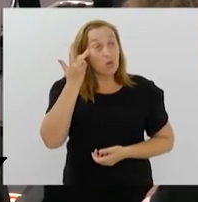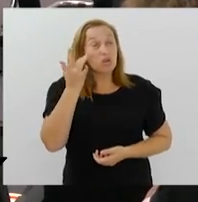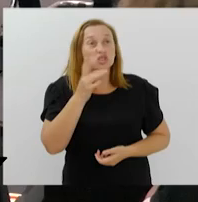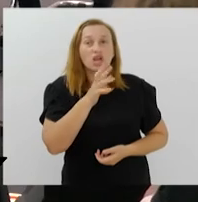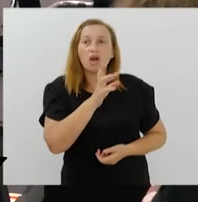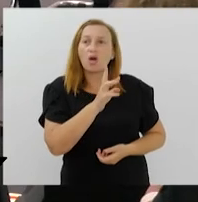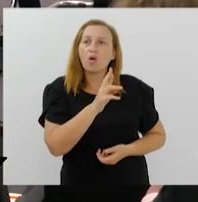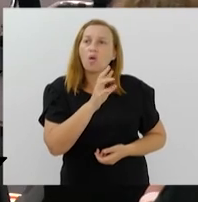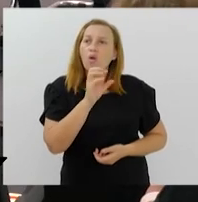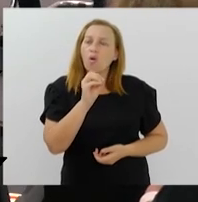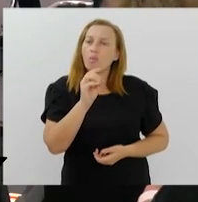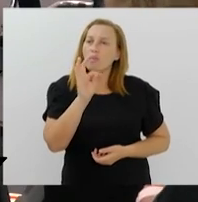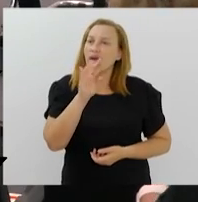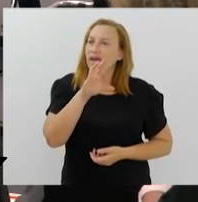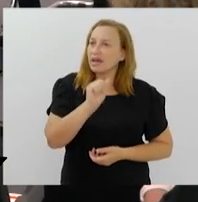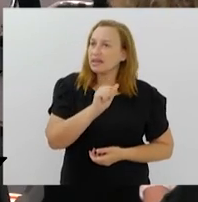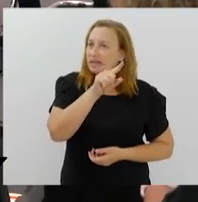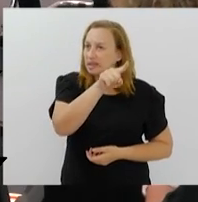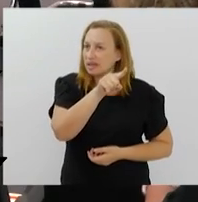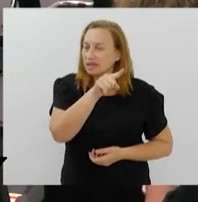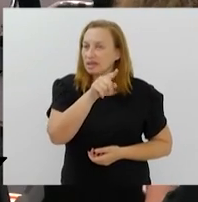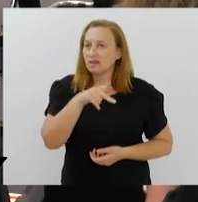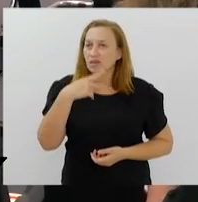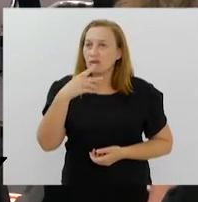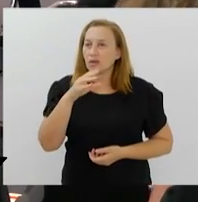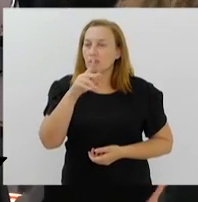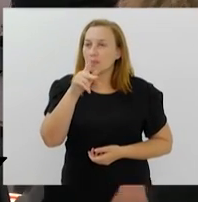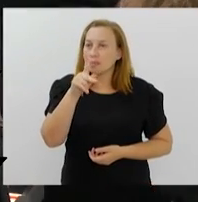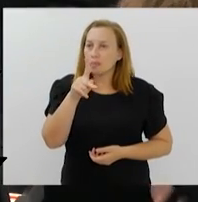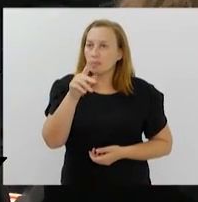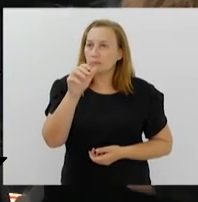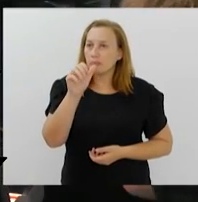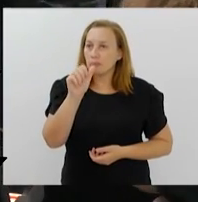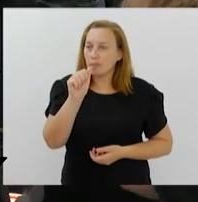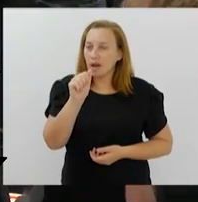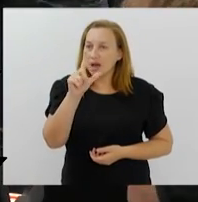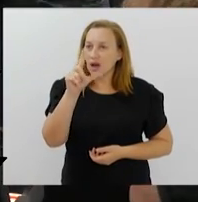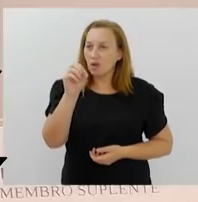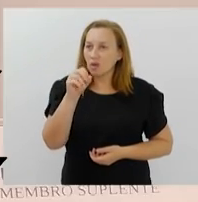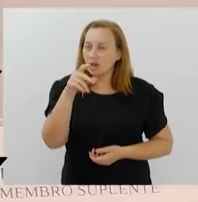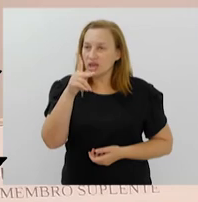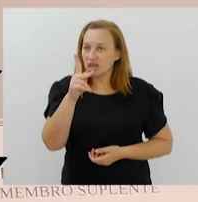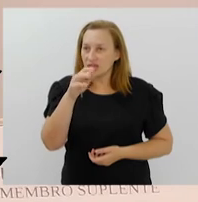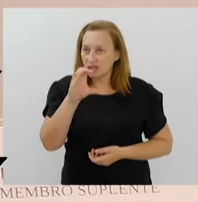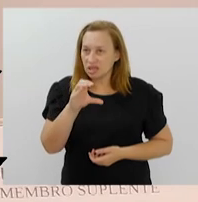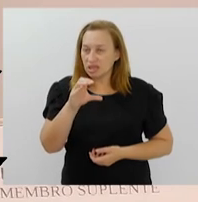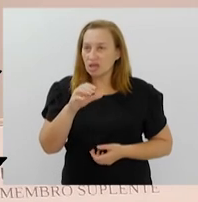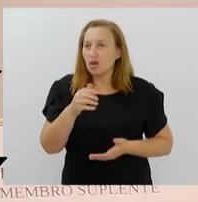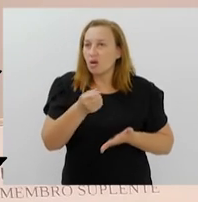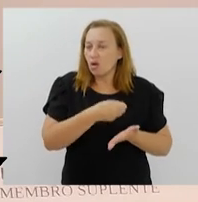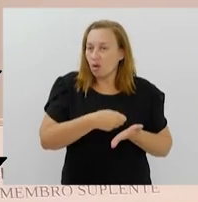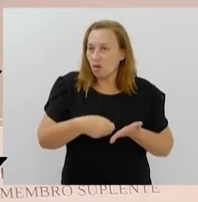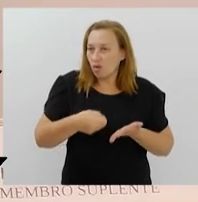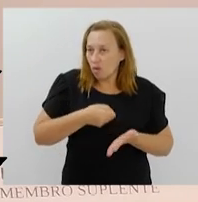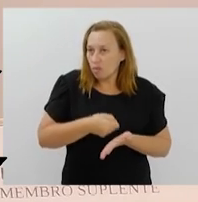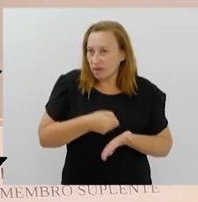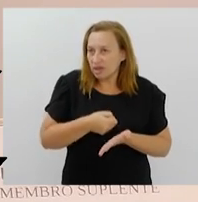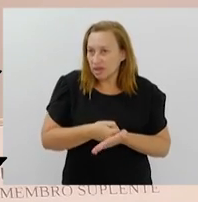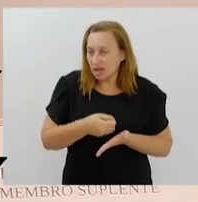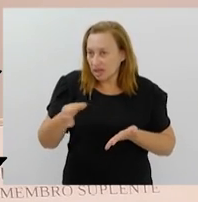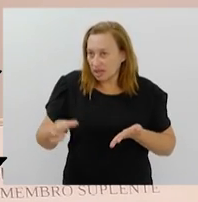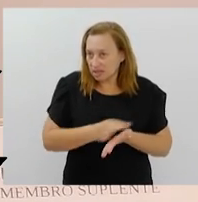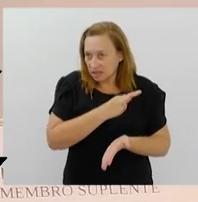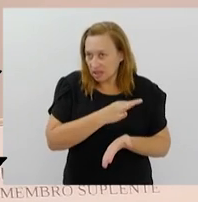Ela mencionou a questão da follow Kids F Rep de que estaria obrigando a assinar um contrato à